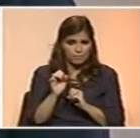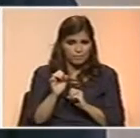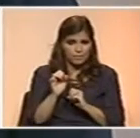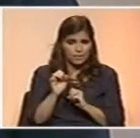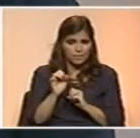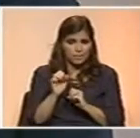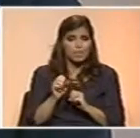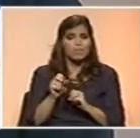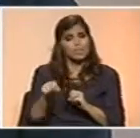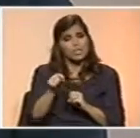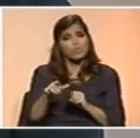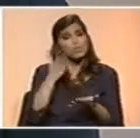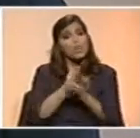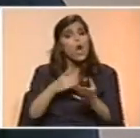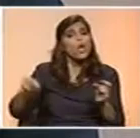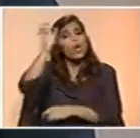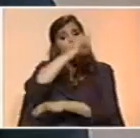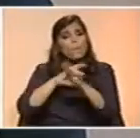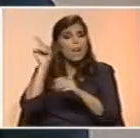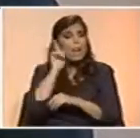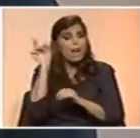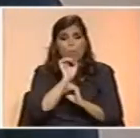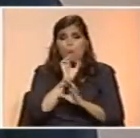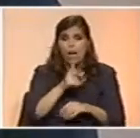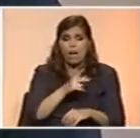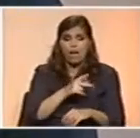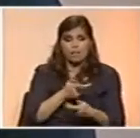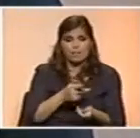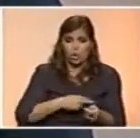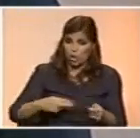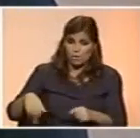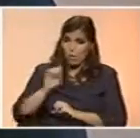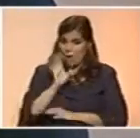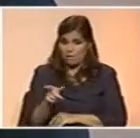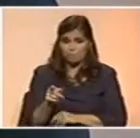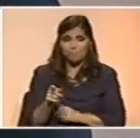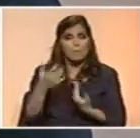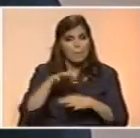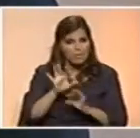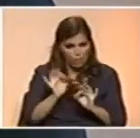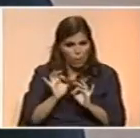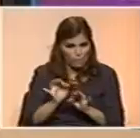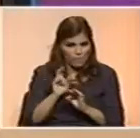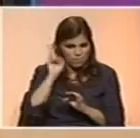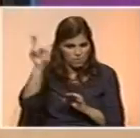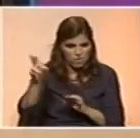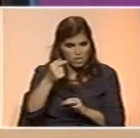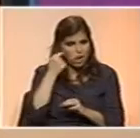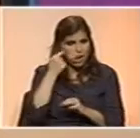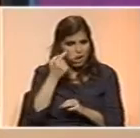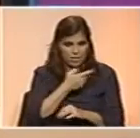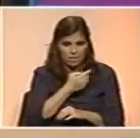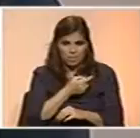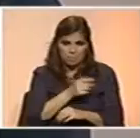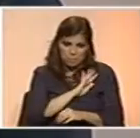é a nível europeu. Sim. Portanto, na Indonésia ainda não existe. Lá não tinha. Sim. Mas valeu a pena essa experiência? Sim, claro que